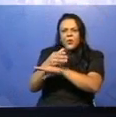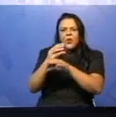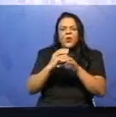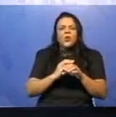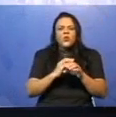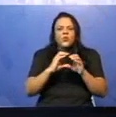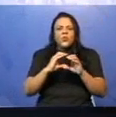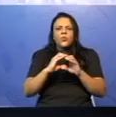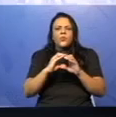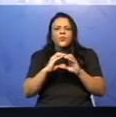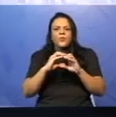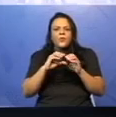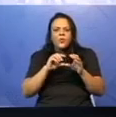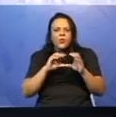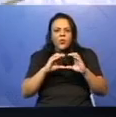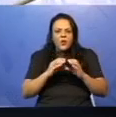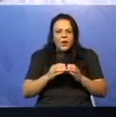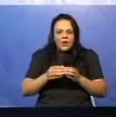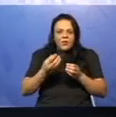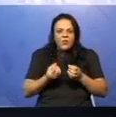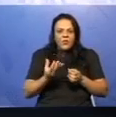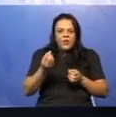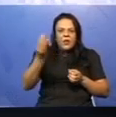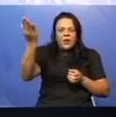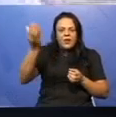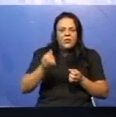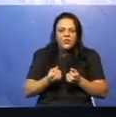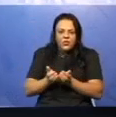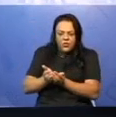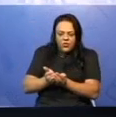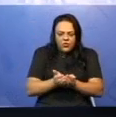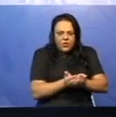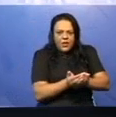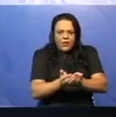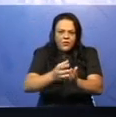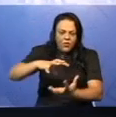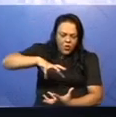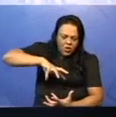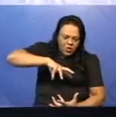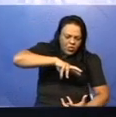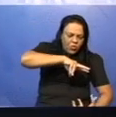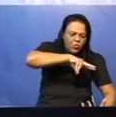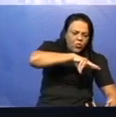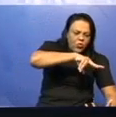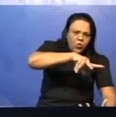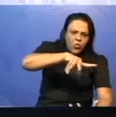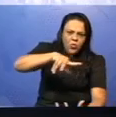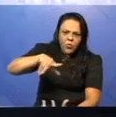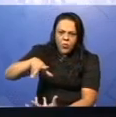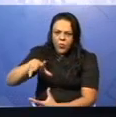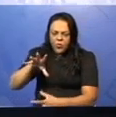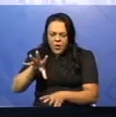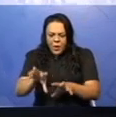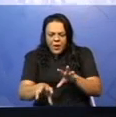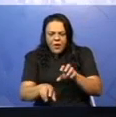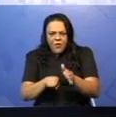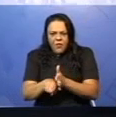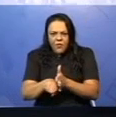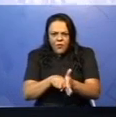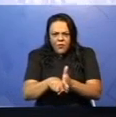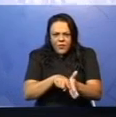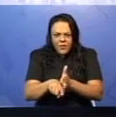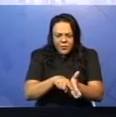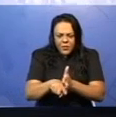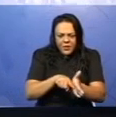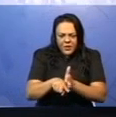ou seja, uma expedição de navio ao redor do mundo para coletar amostras e fazer comparações, catalogar